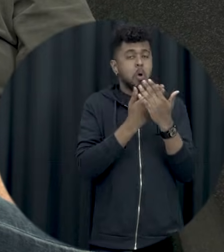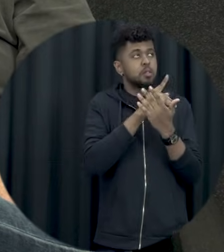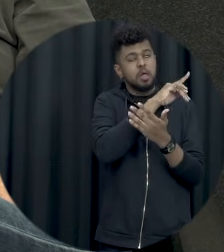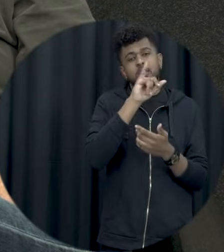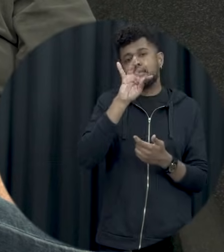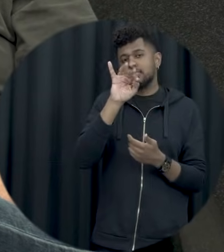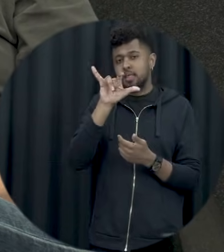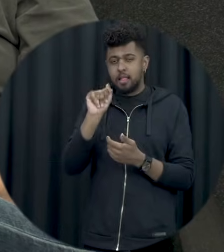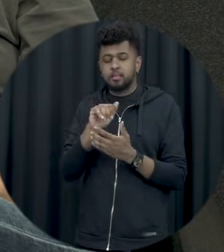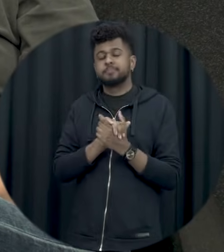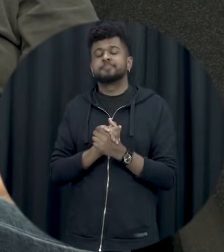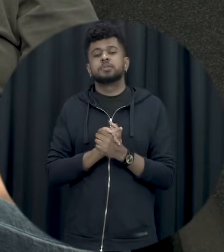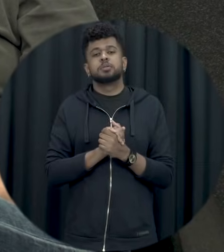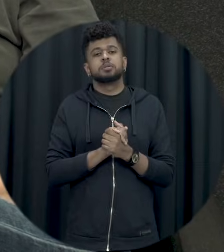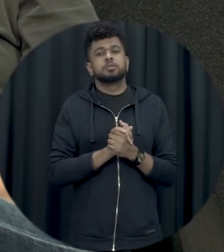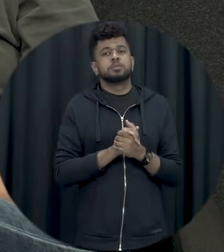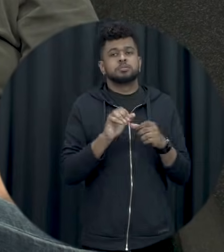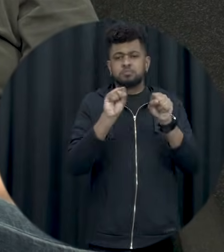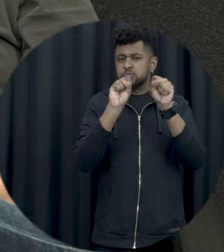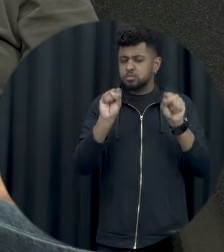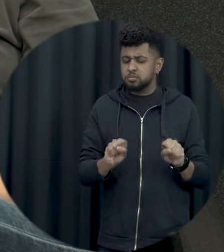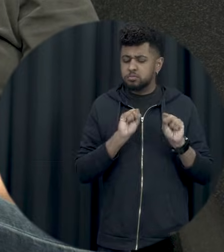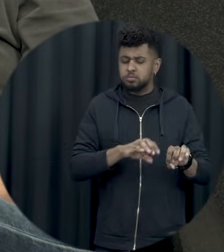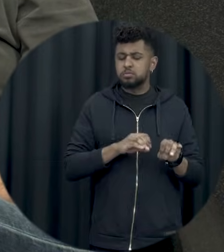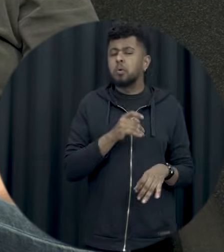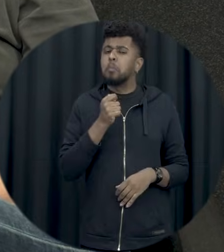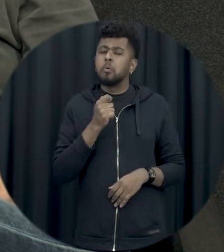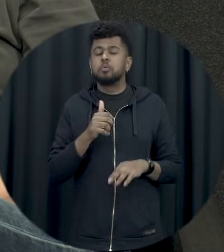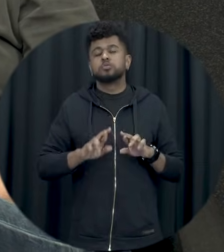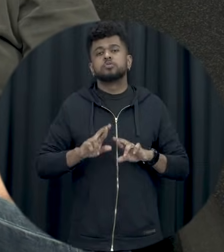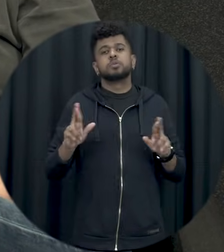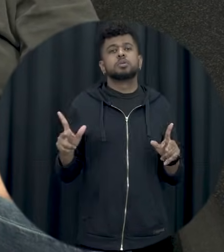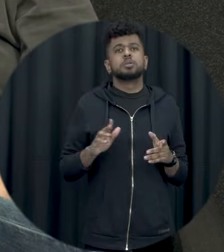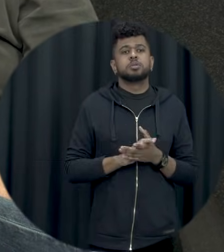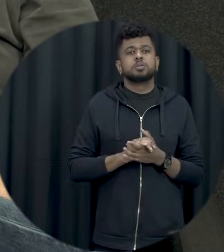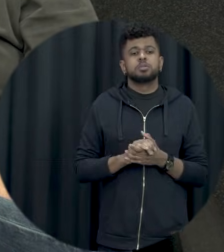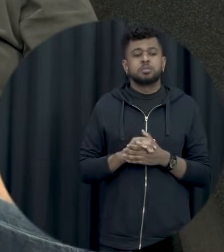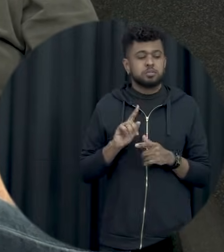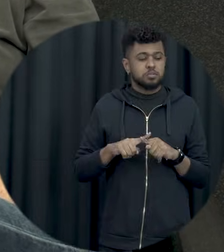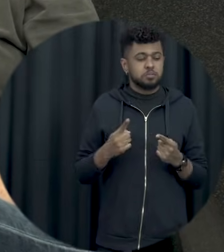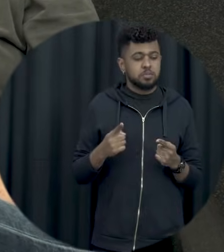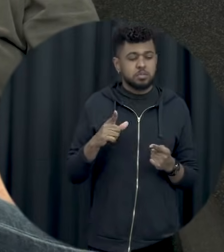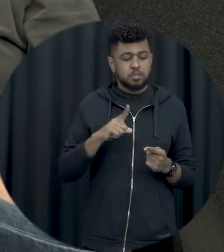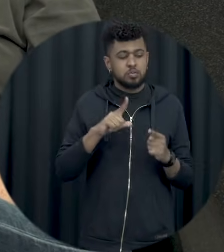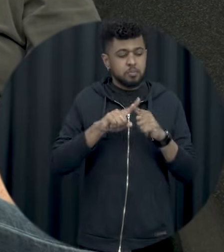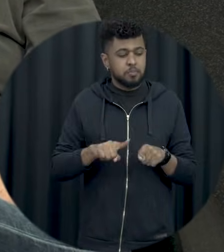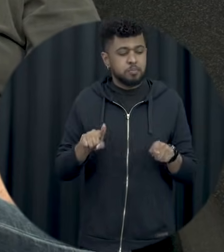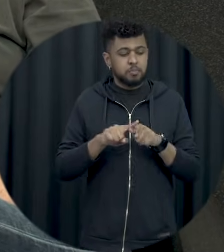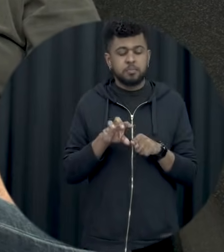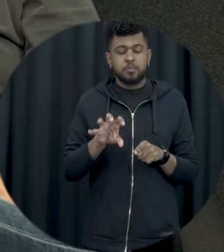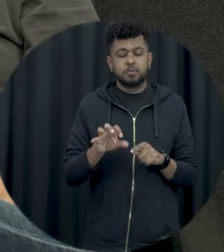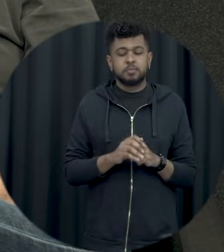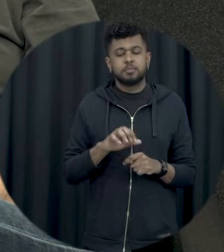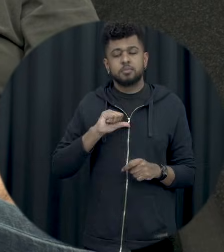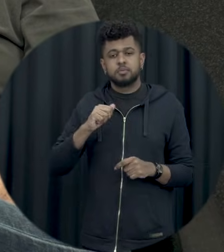Itália. O sistema de ensino é um pouquinho diferente, mas no frigir dos ovos dá o mesmo, né? Dura